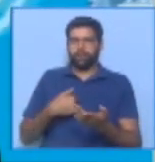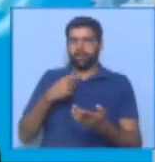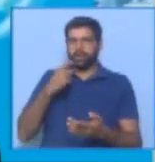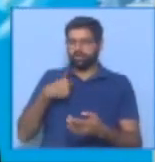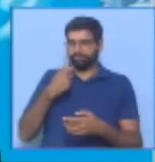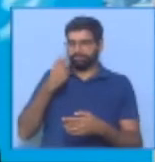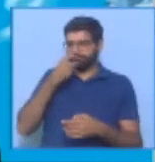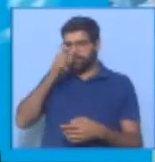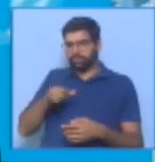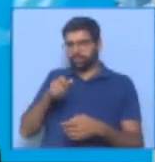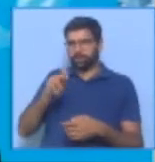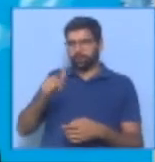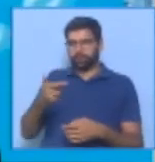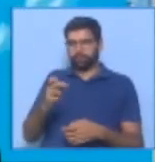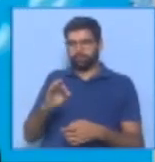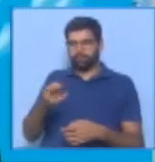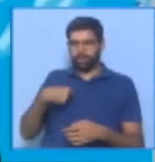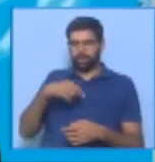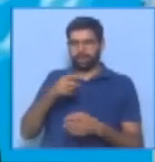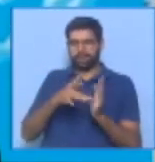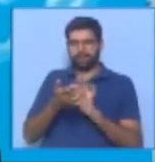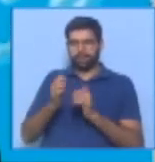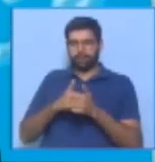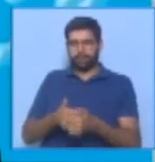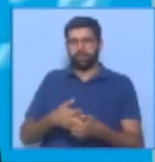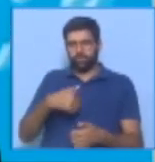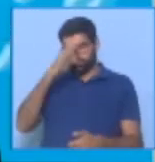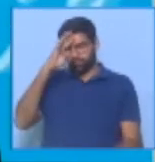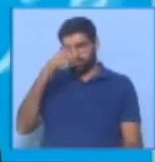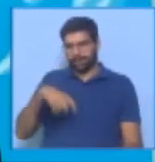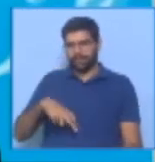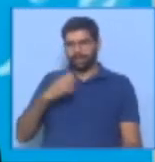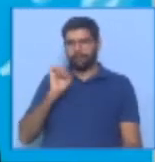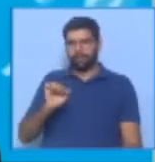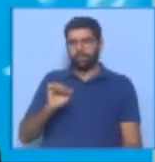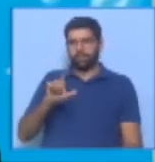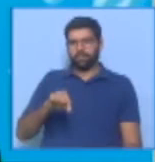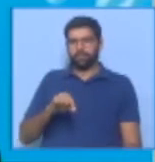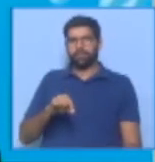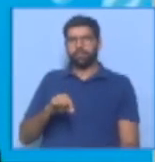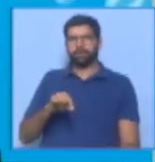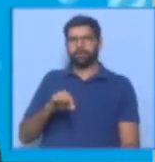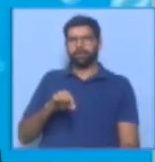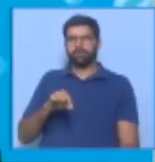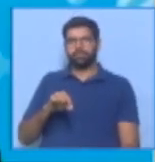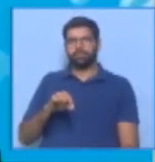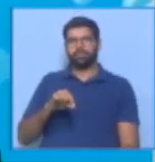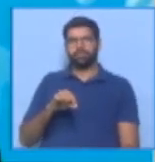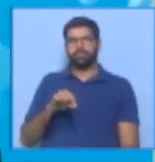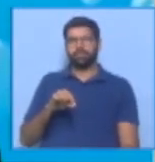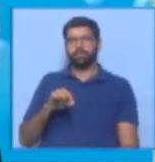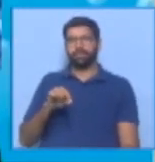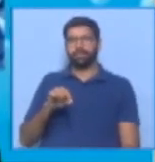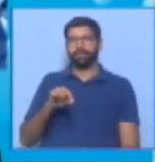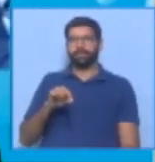antropologia cristã, a riqueza enorme da teologia do corpo de João Paulo II, a riqueza enorme que nos foi legado por